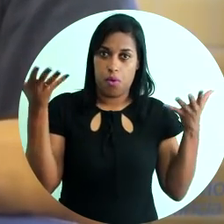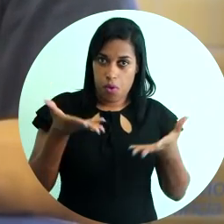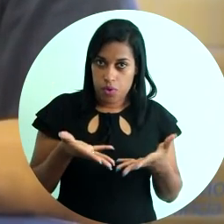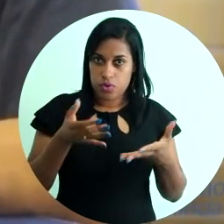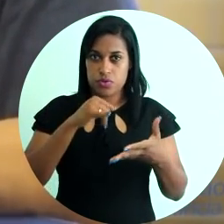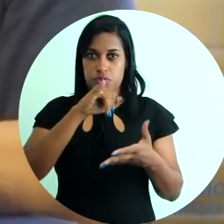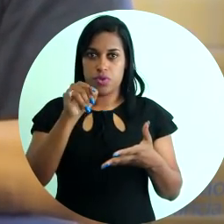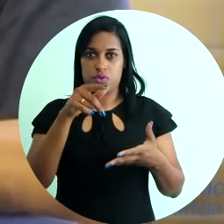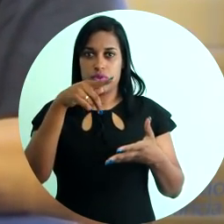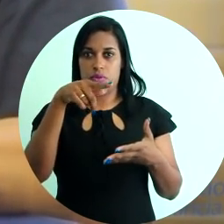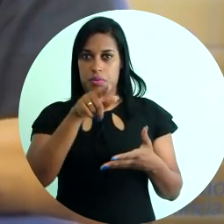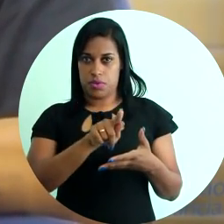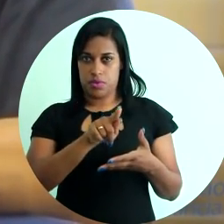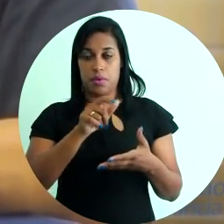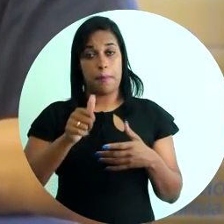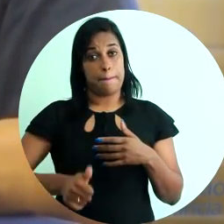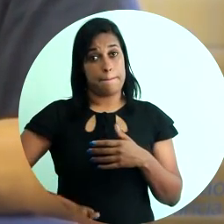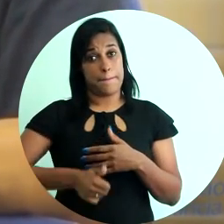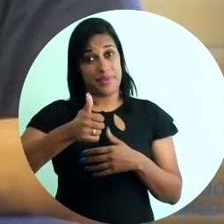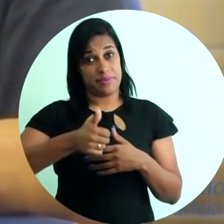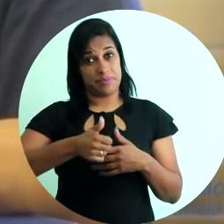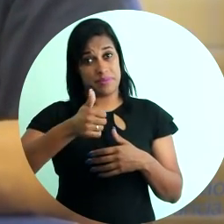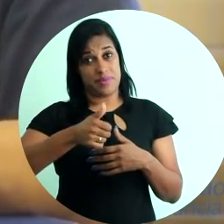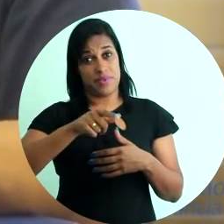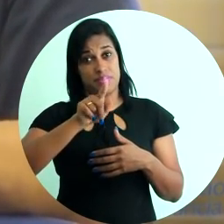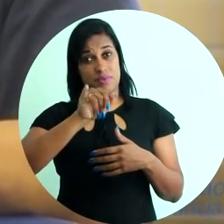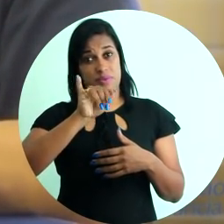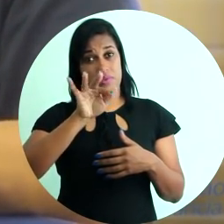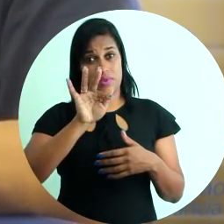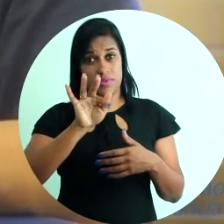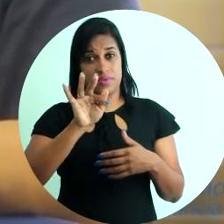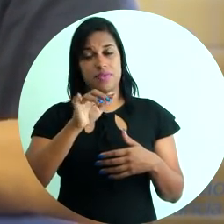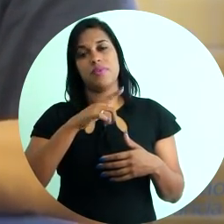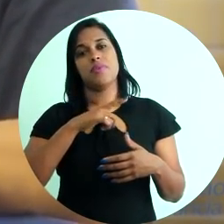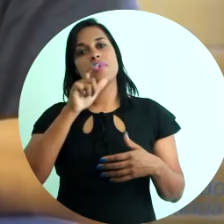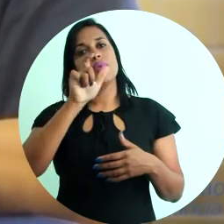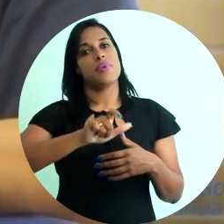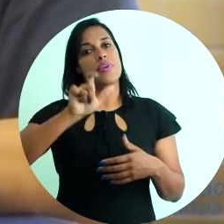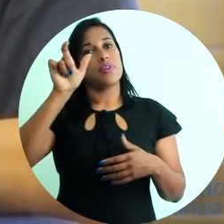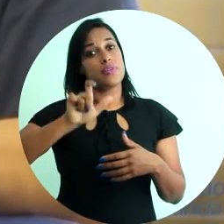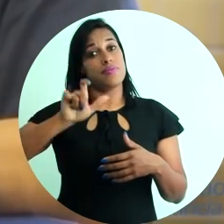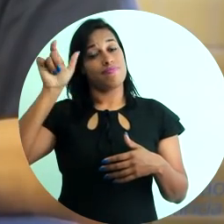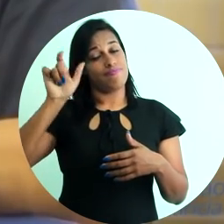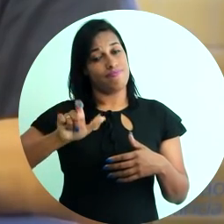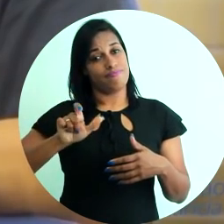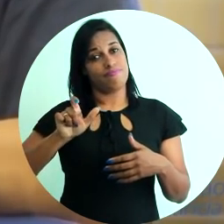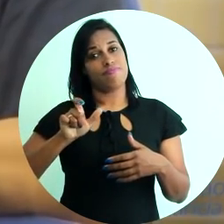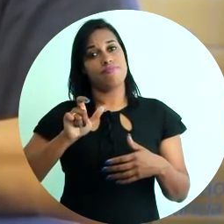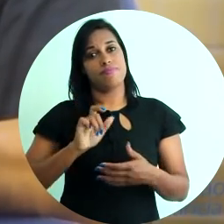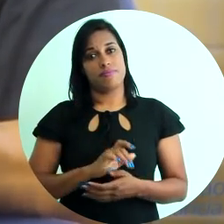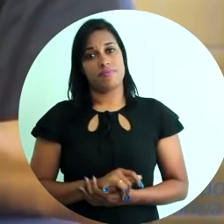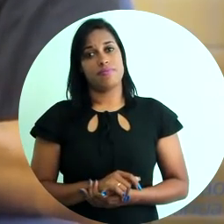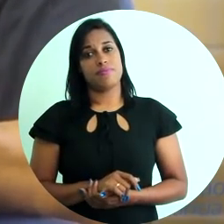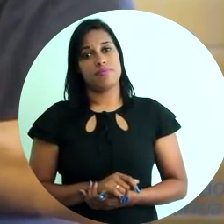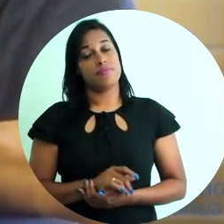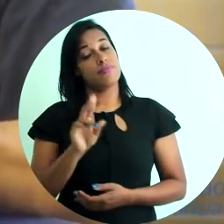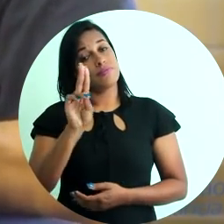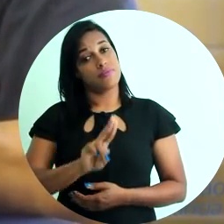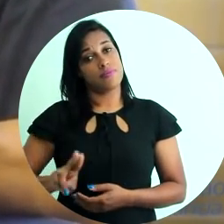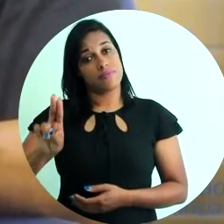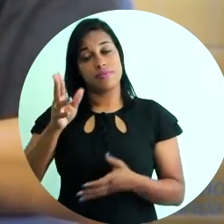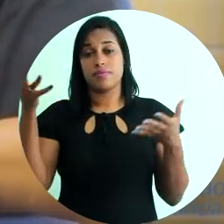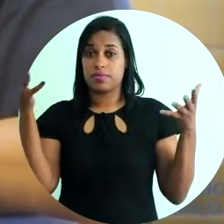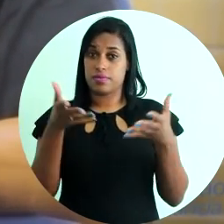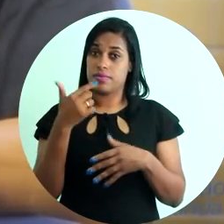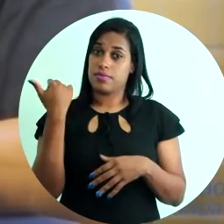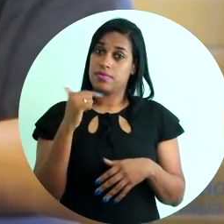ao JPG? Primeiro, o GIF ele tem uma característica que o JPG, pelo menos as versões mais usadas do JPG